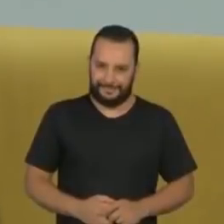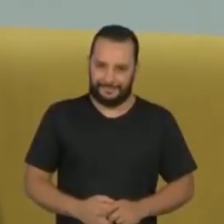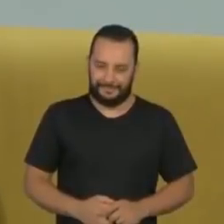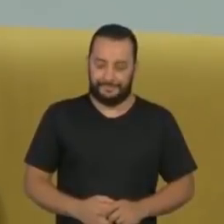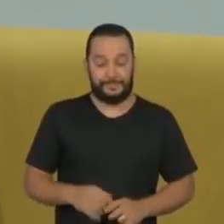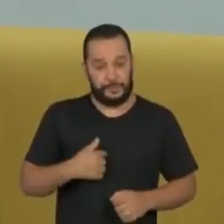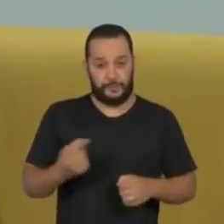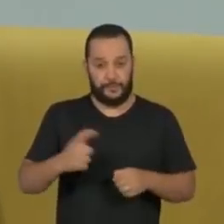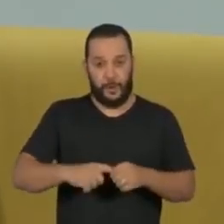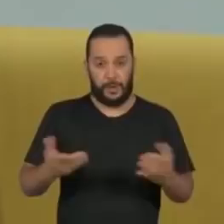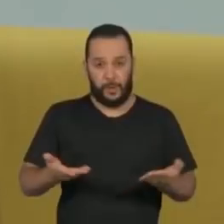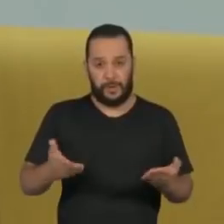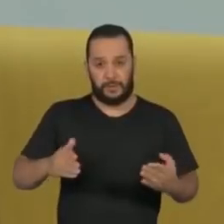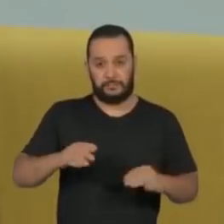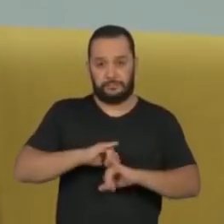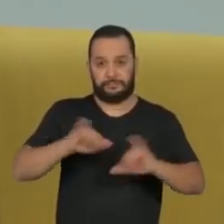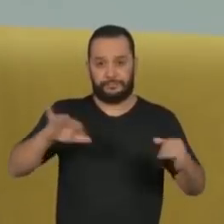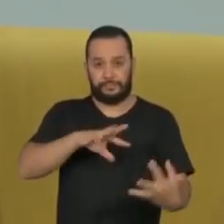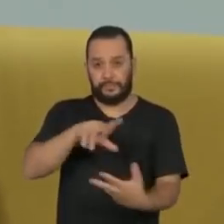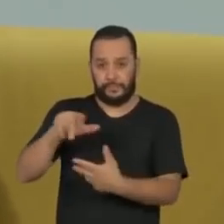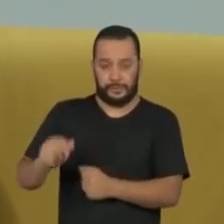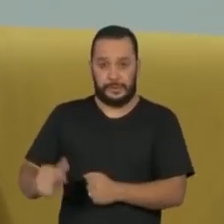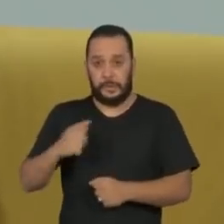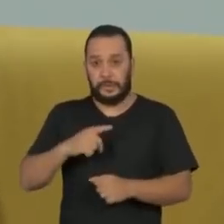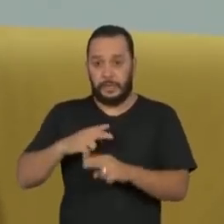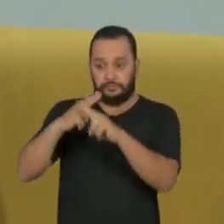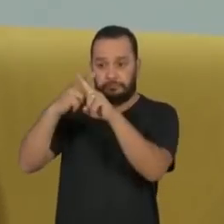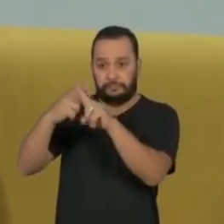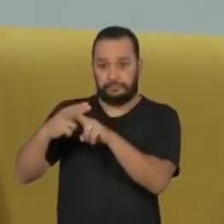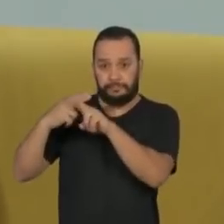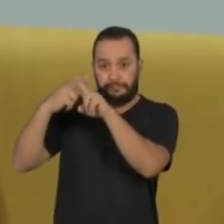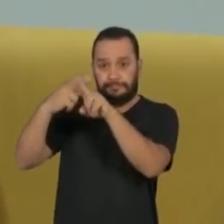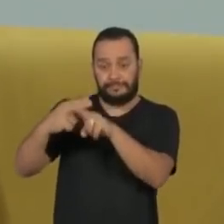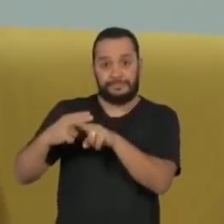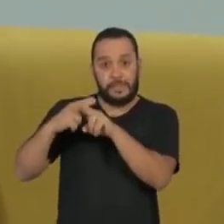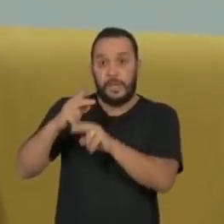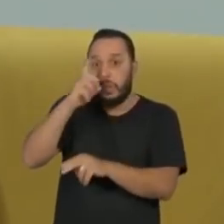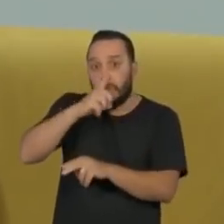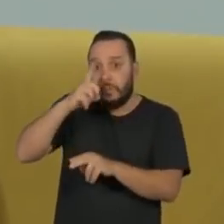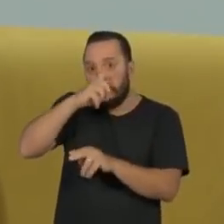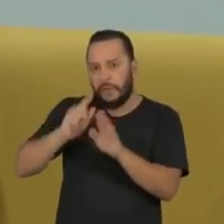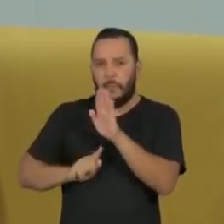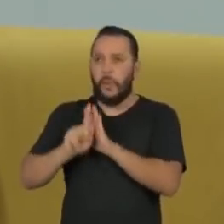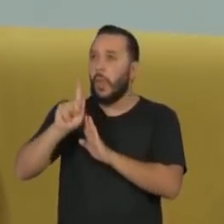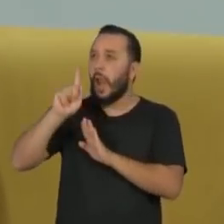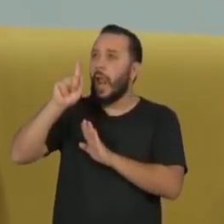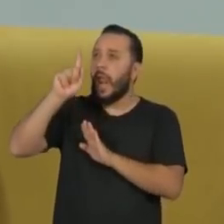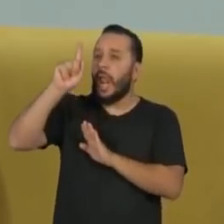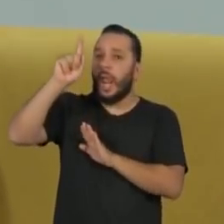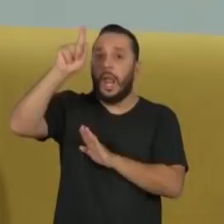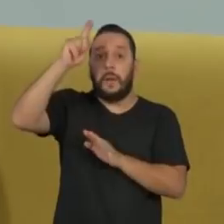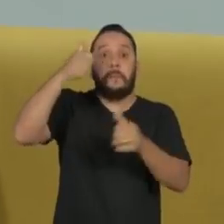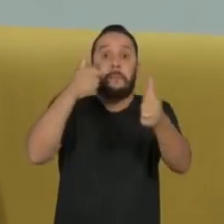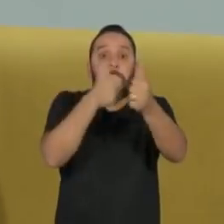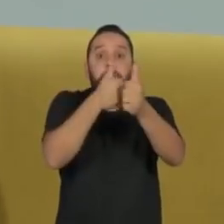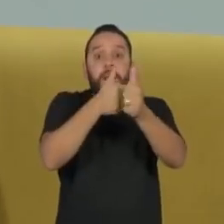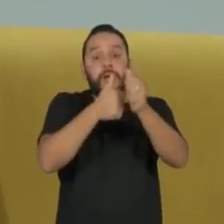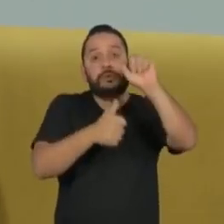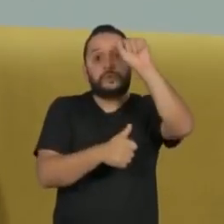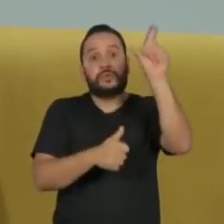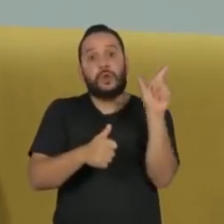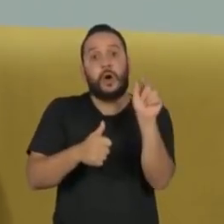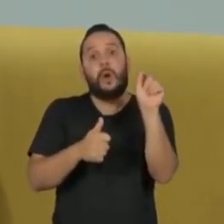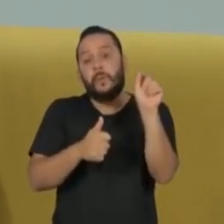A gente volta com notícias internacionais. Um satélite a ser lançado no domingo vai chegar mais perto do Sol do que o